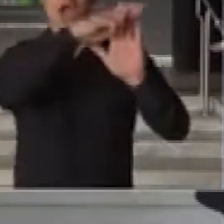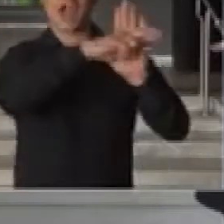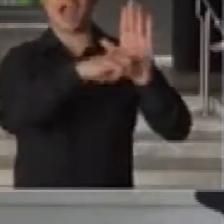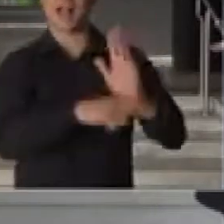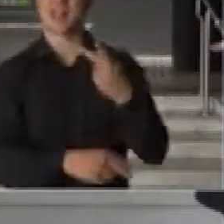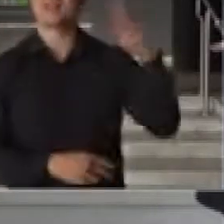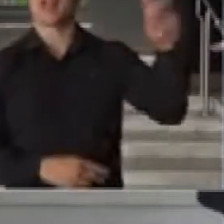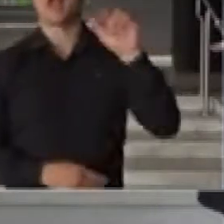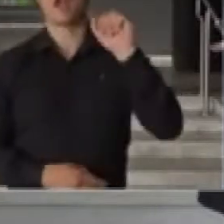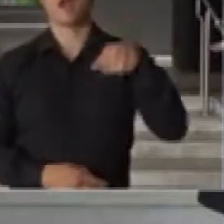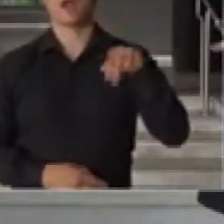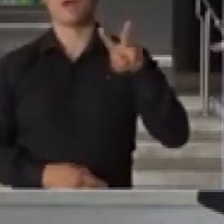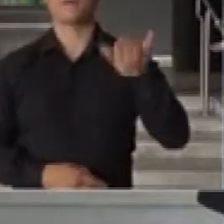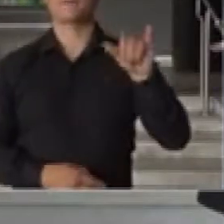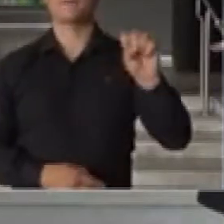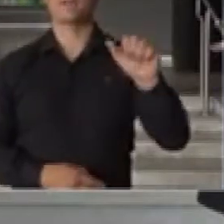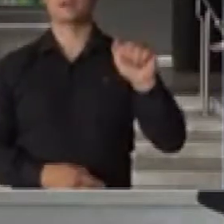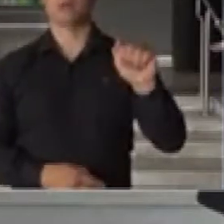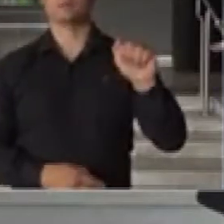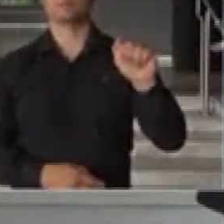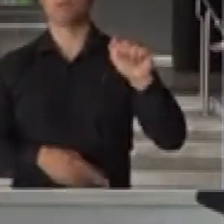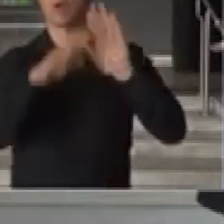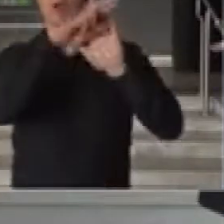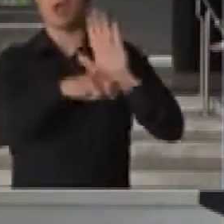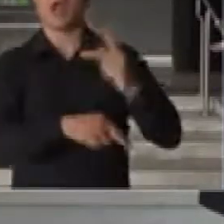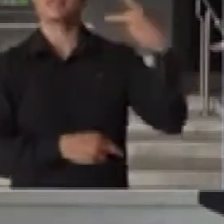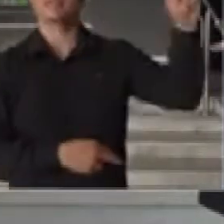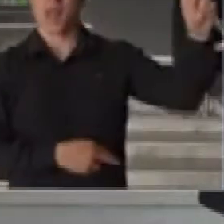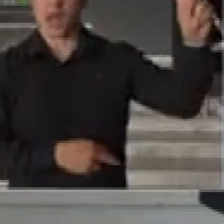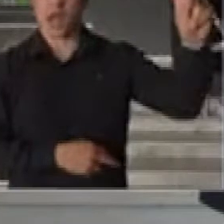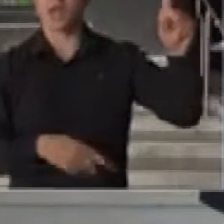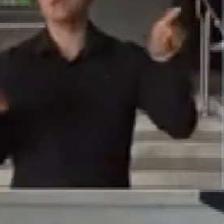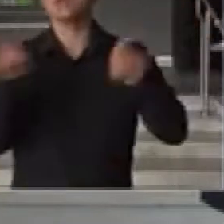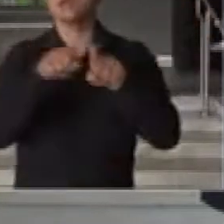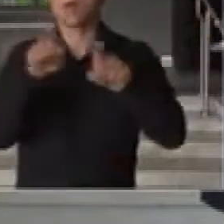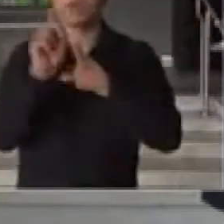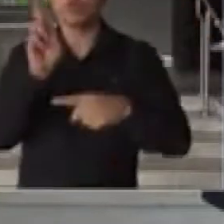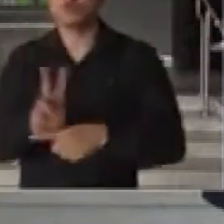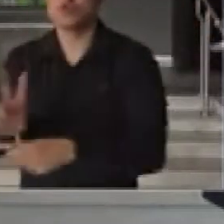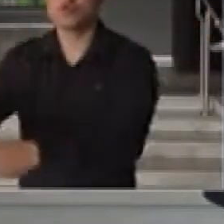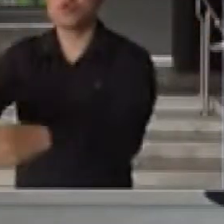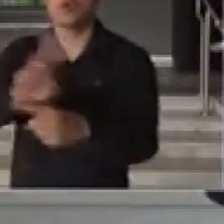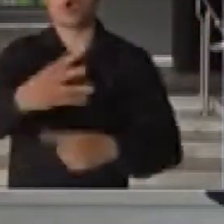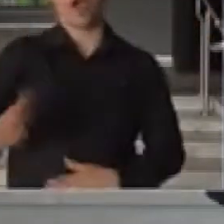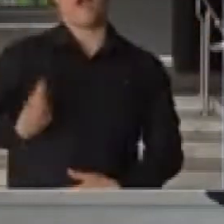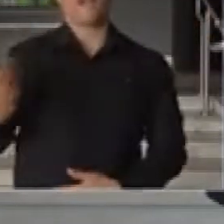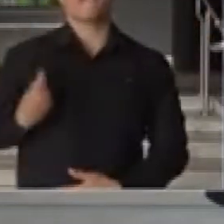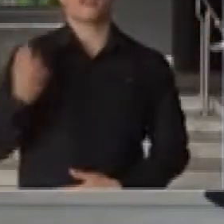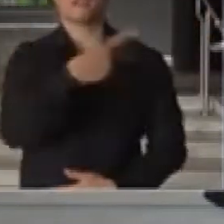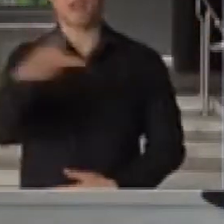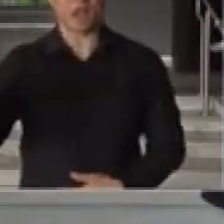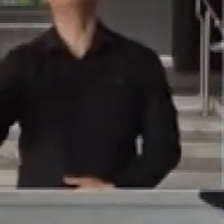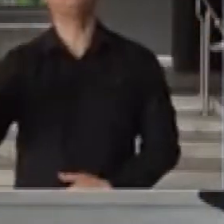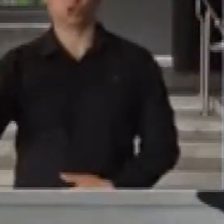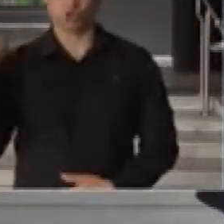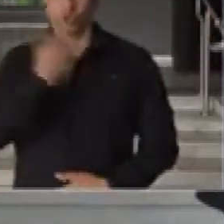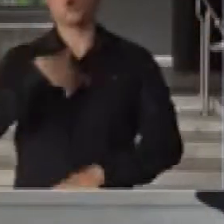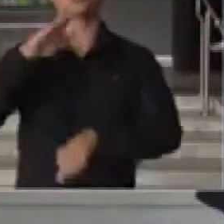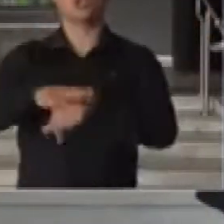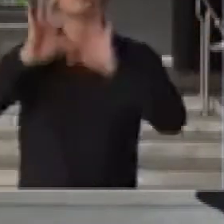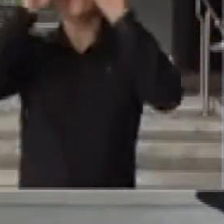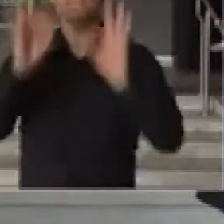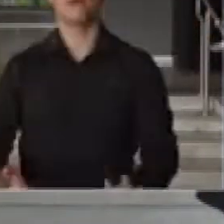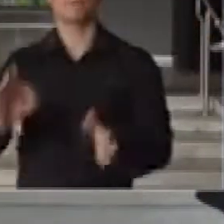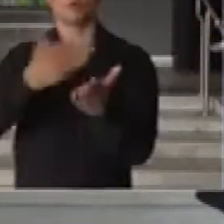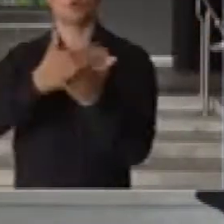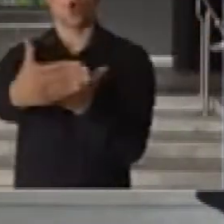Anvisa e obedecendo aos princípios de proteção à vida, nós vamos iniciar